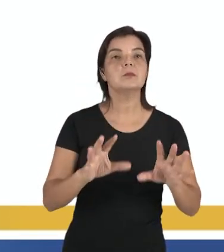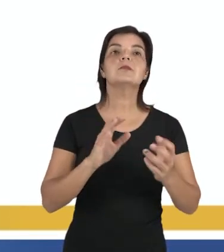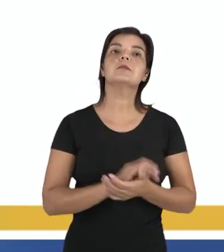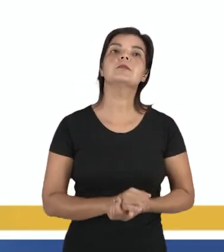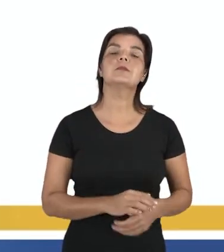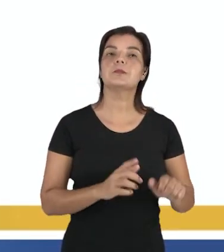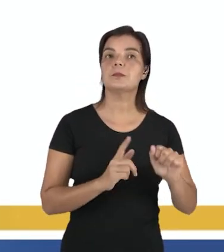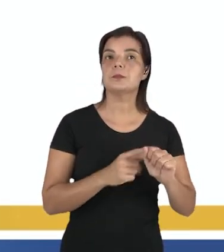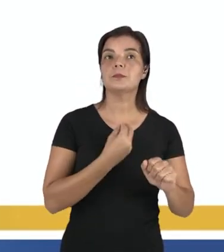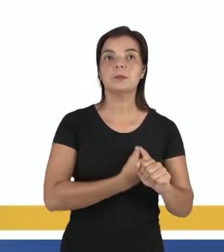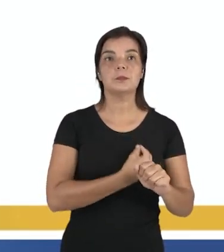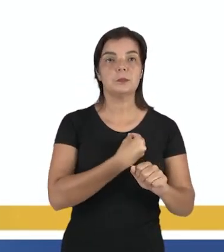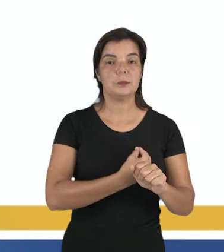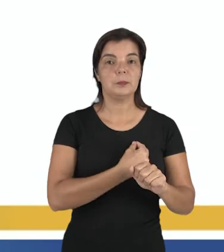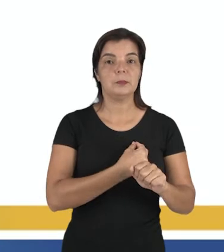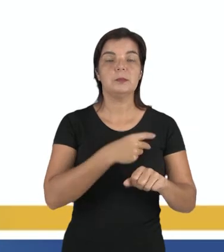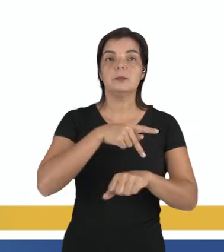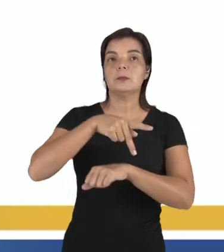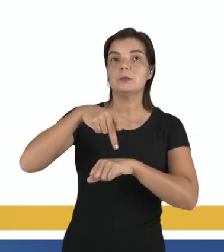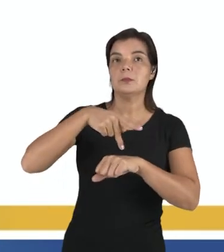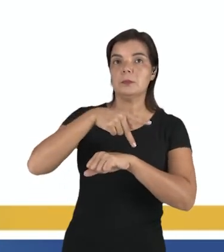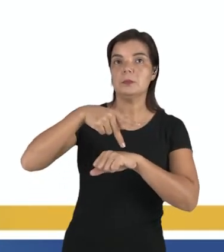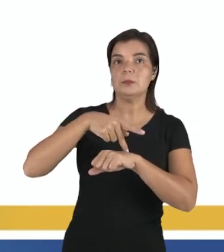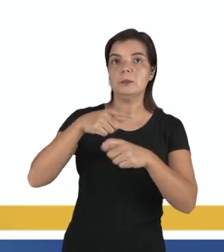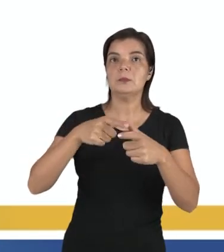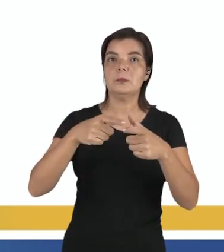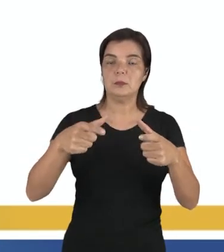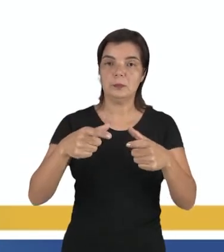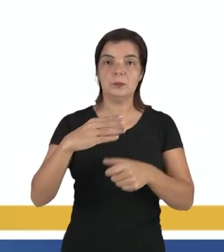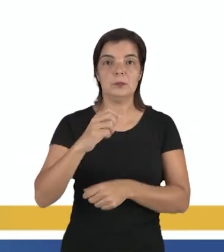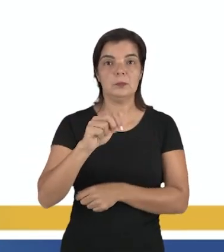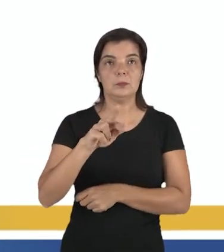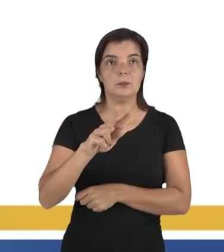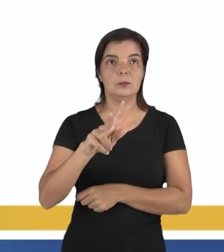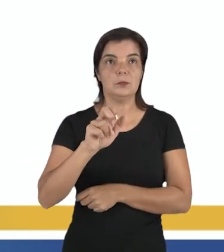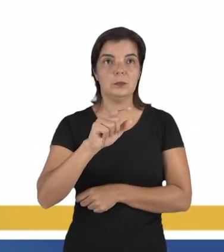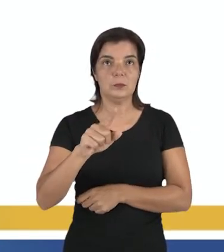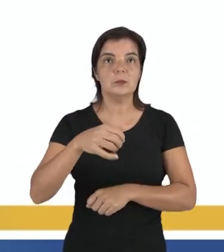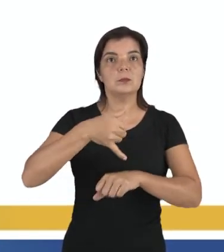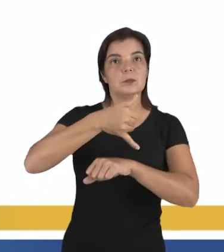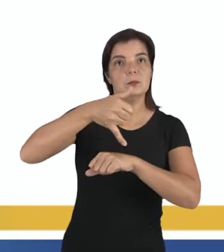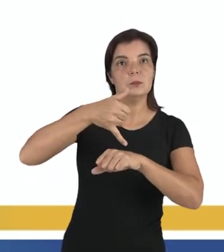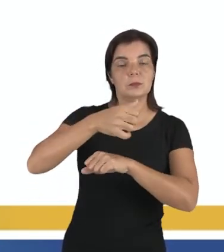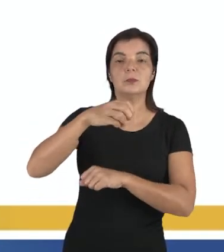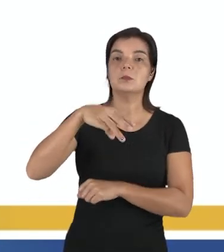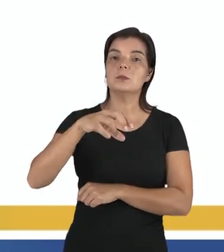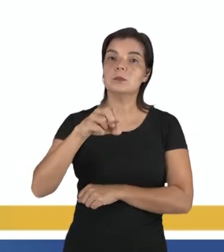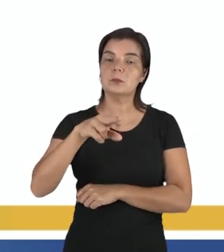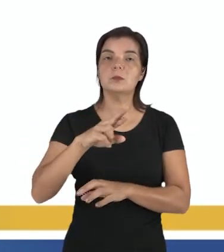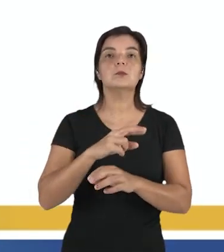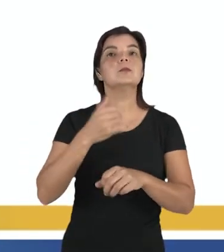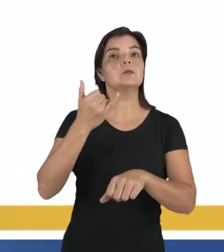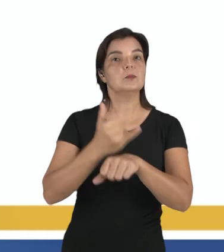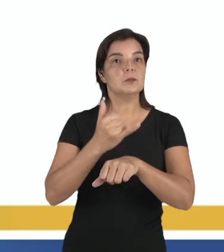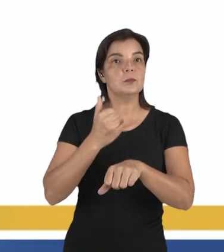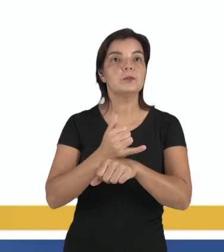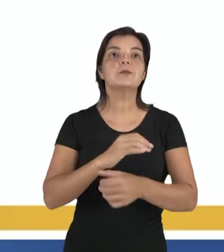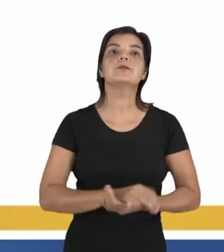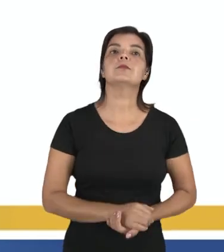forma. A presença no país de grandes reservas de carvão, petróleo e minério de